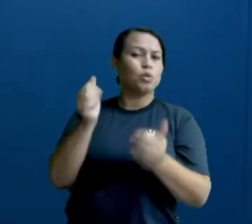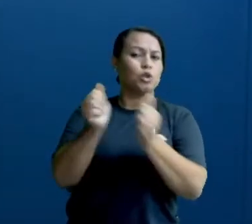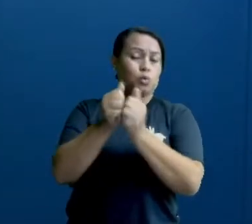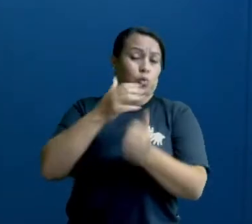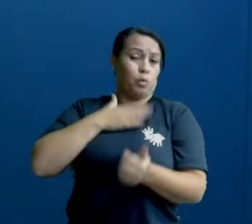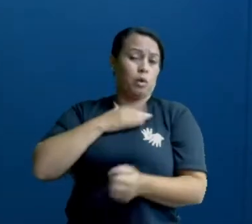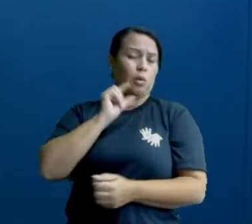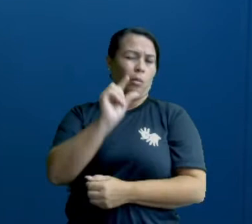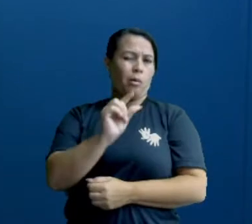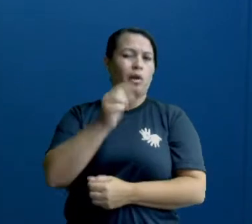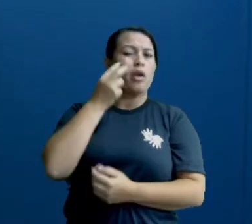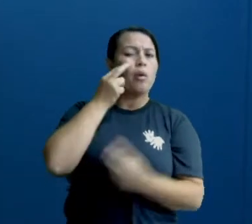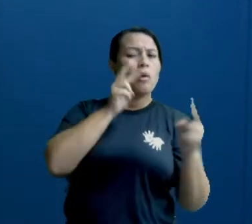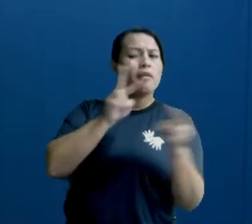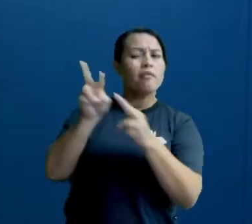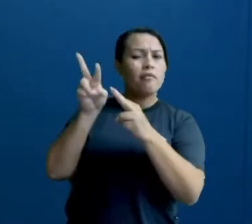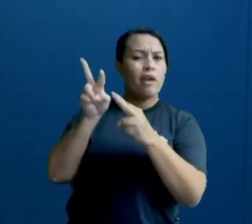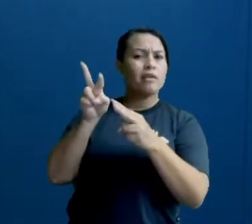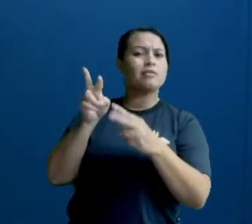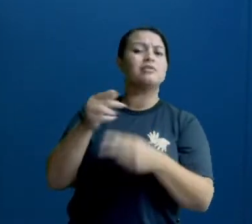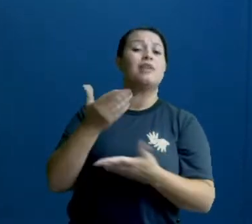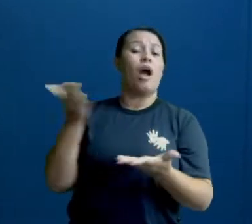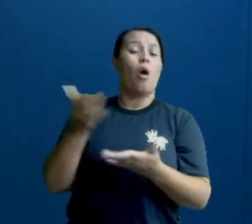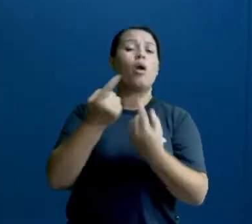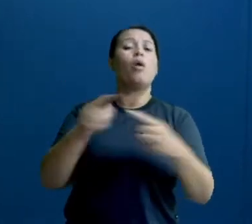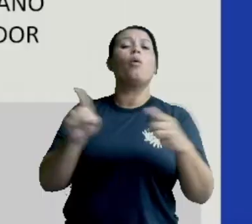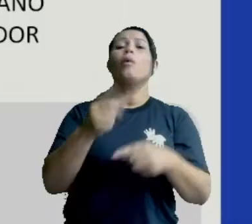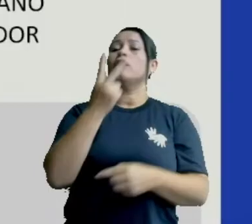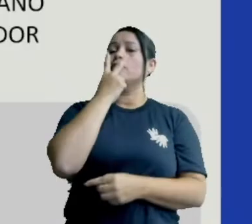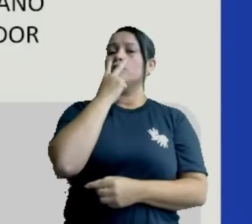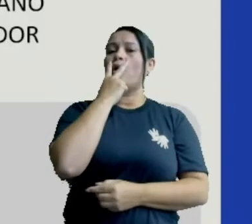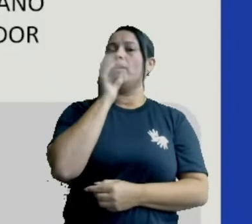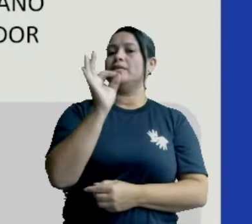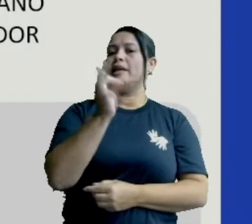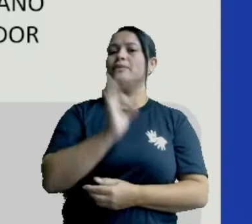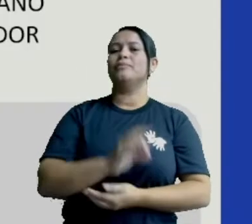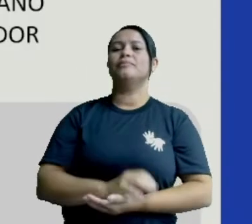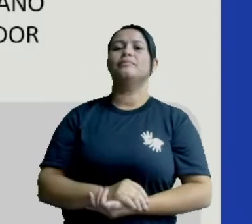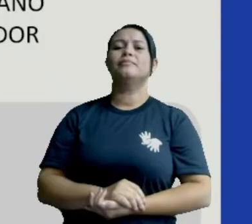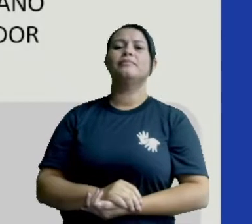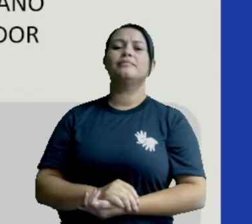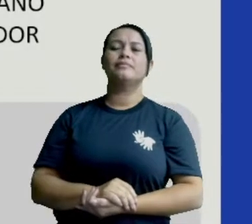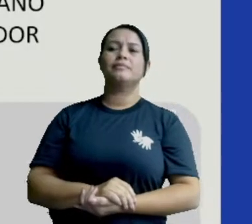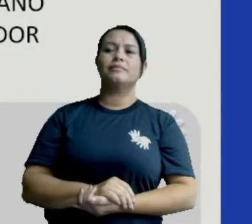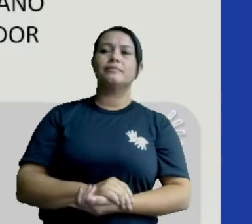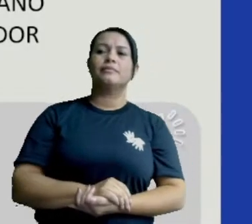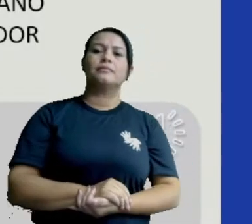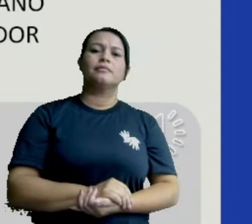comigo um pouquinho e acompanhe a letra do nosso hino, no hino da cidade da Vitória de Santo Antão.